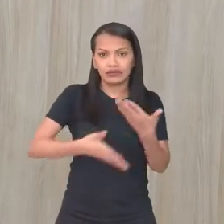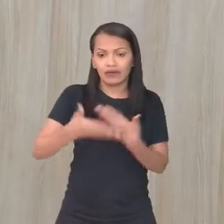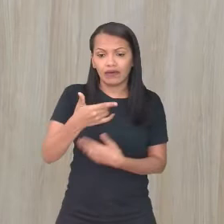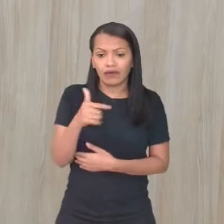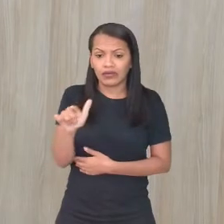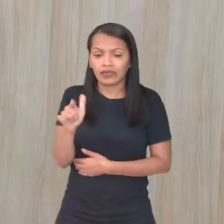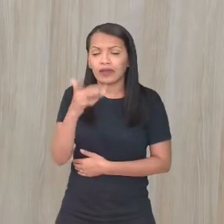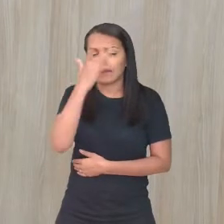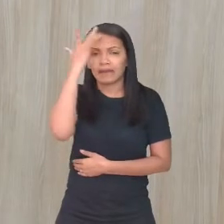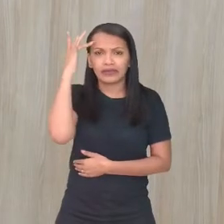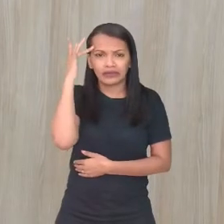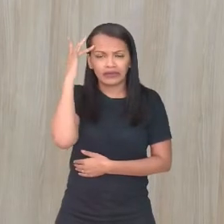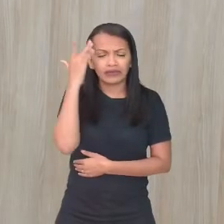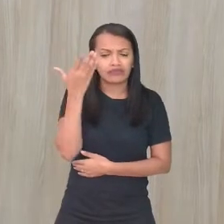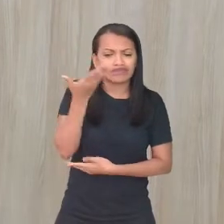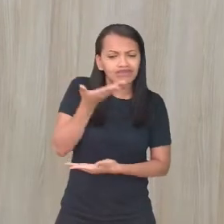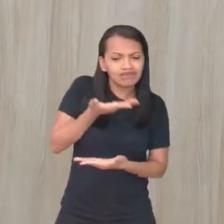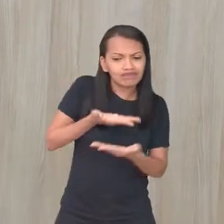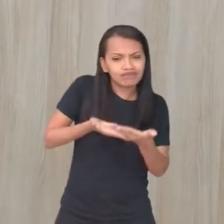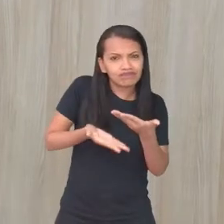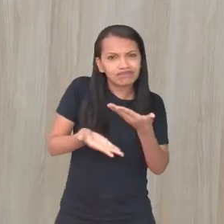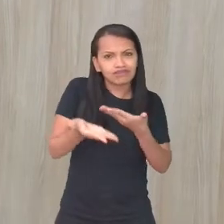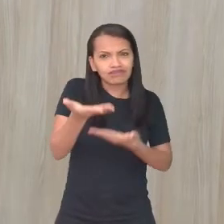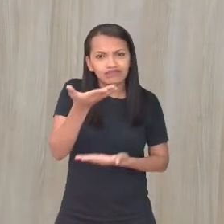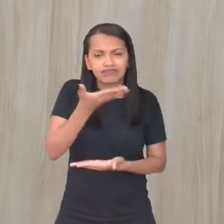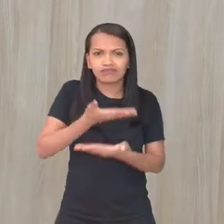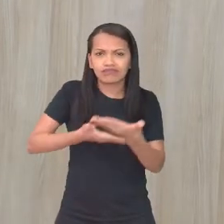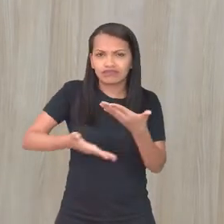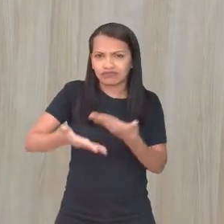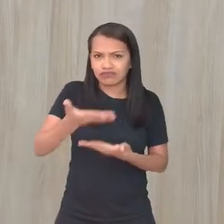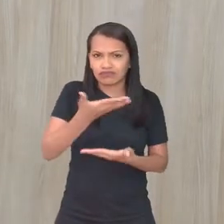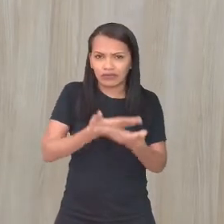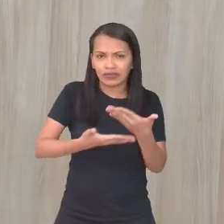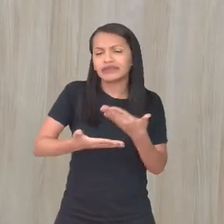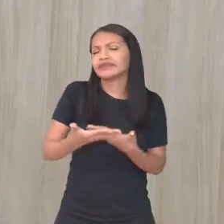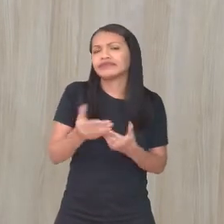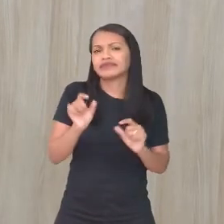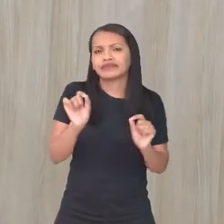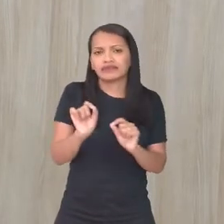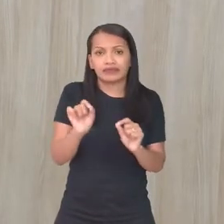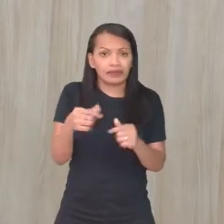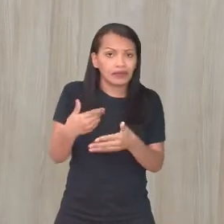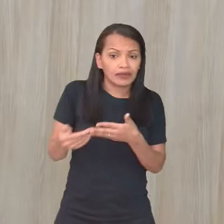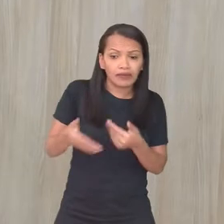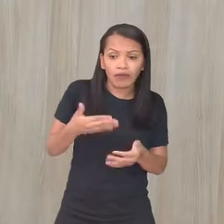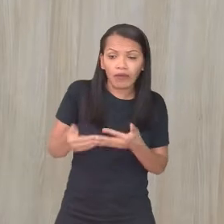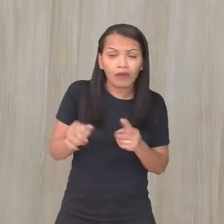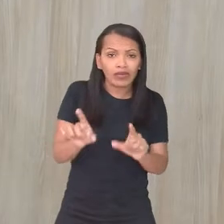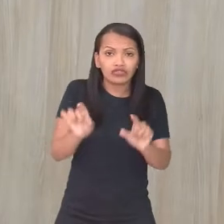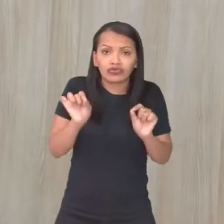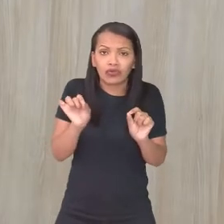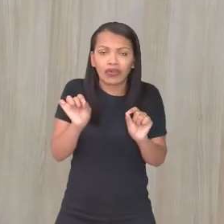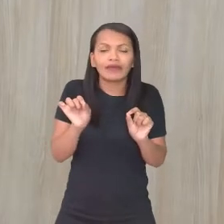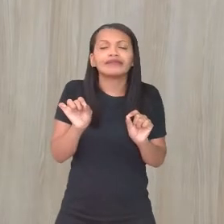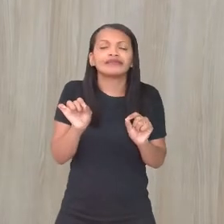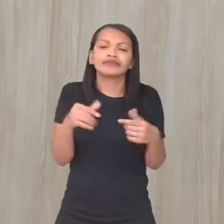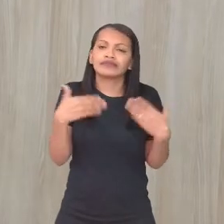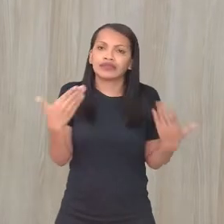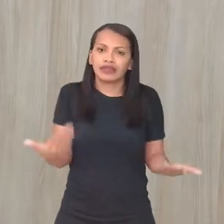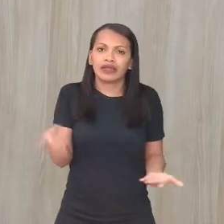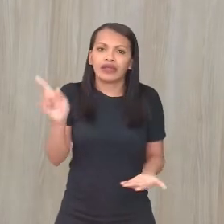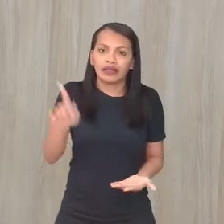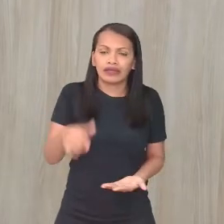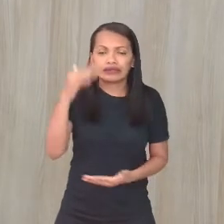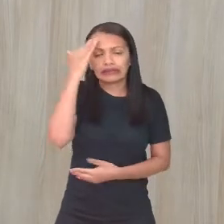outras pessoas de forma homoafetiva, de forma heteroafetiva, isso não interessa. O que interessa de fato é